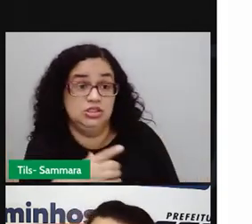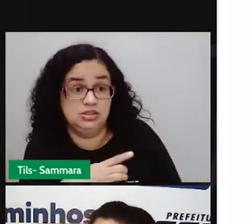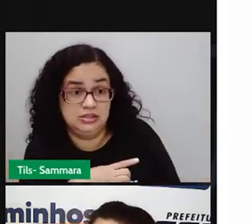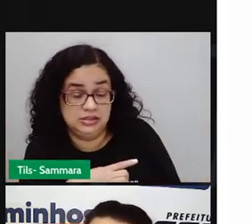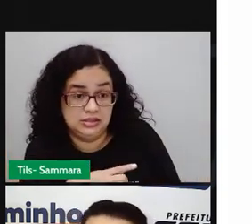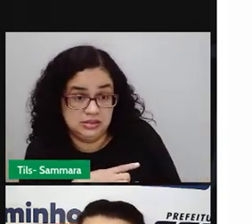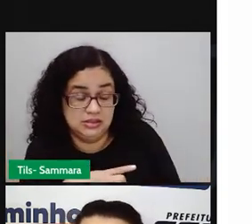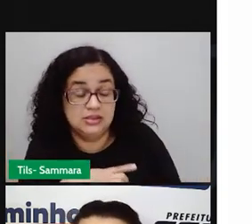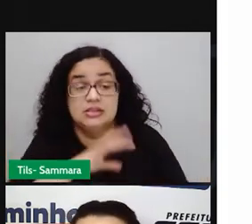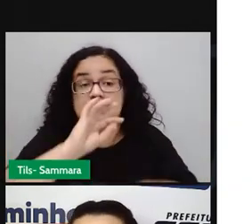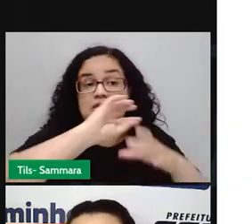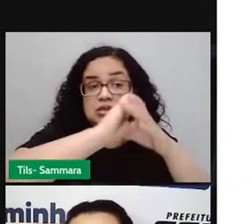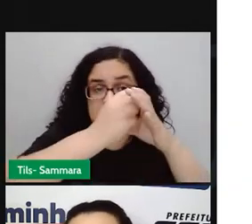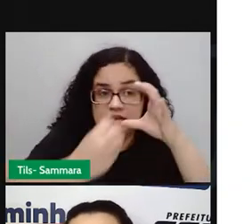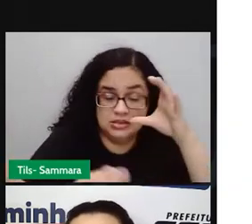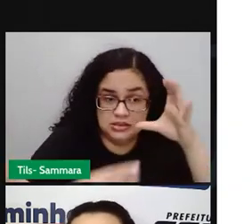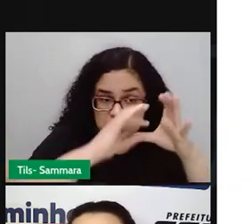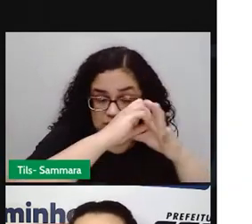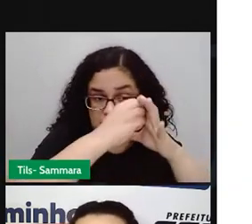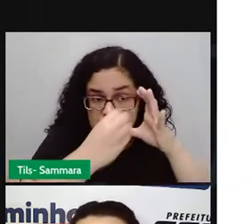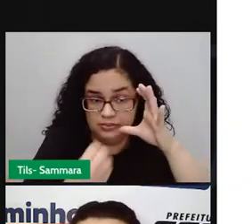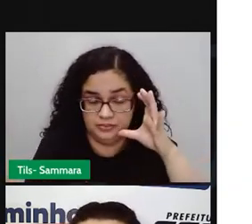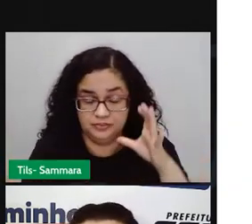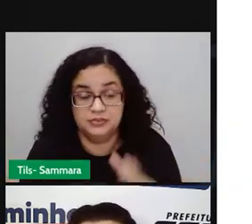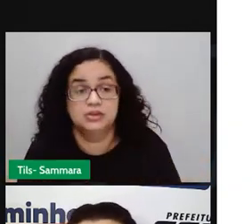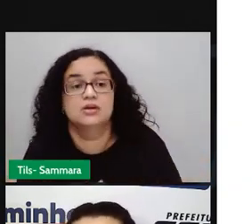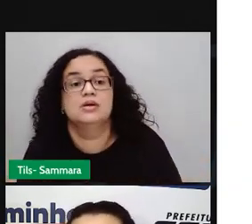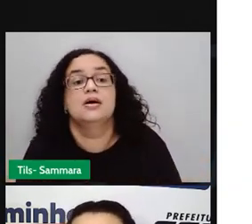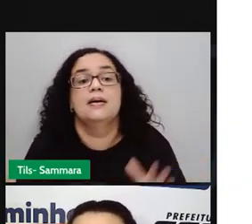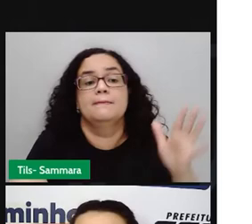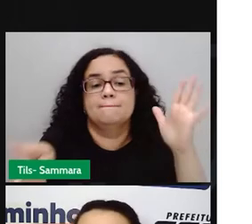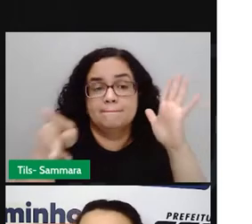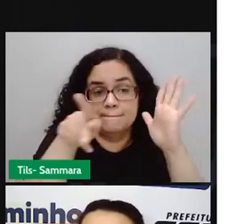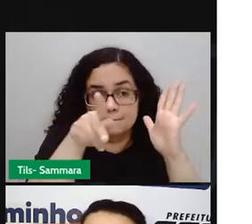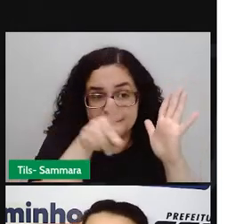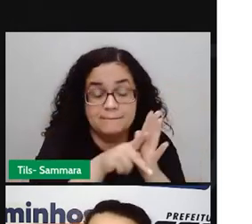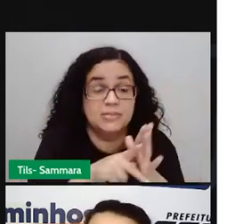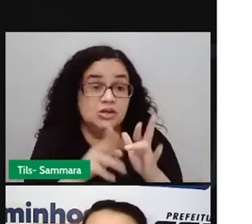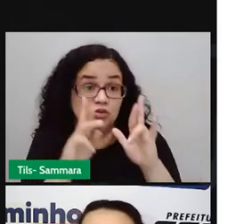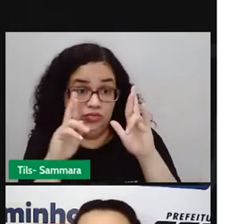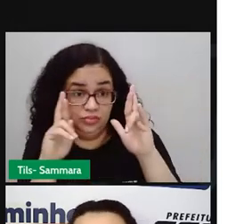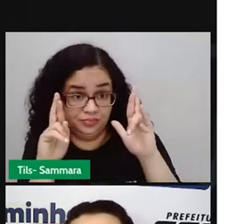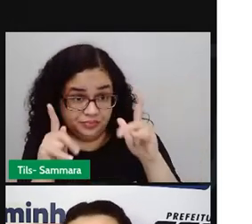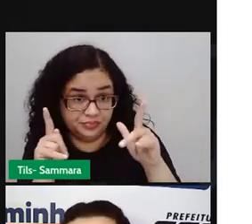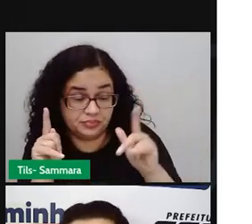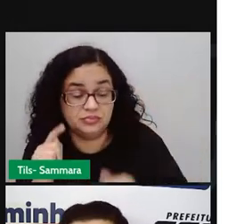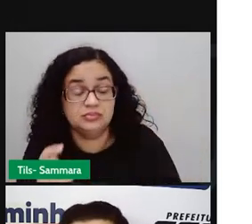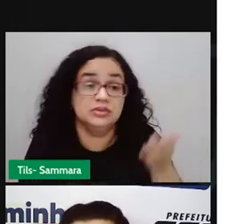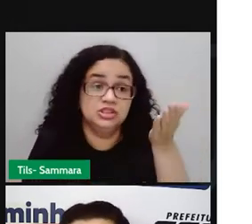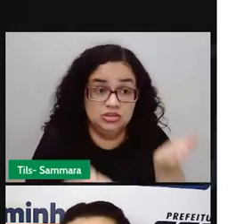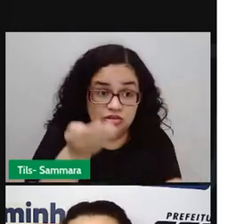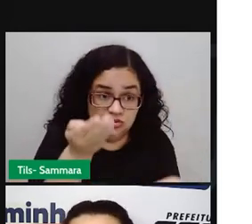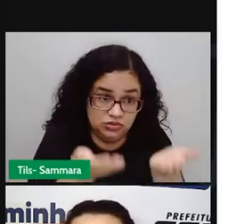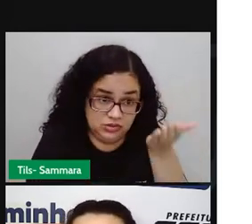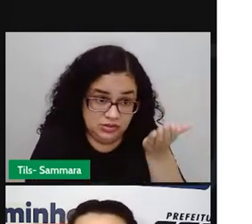uma das características, né, uma das propriedades é a diferença de densidade. Então, aí